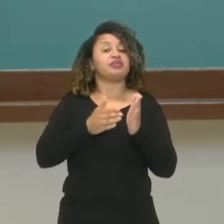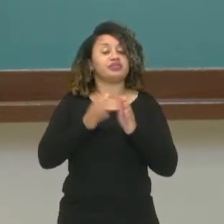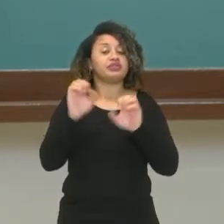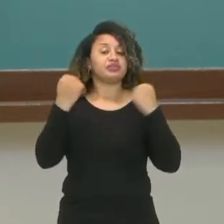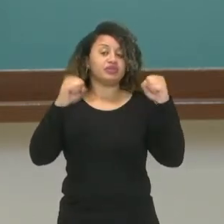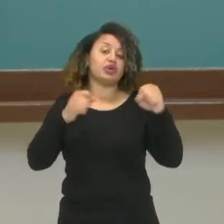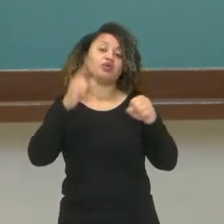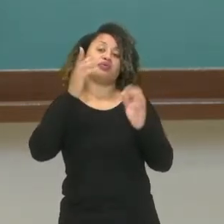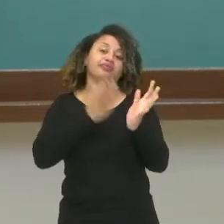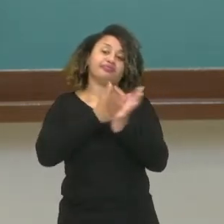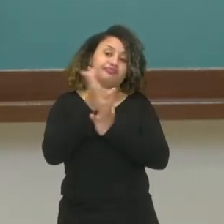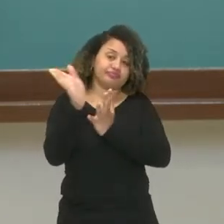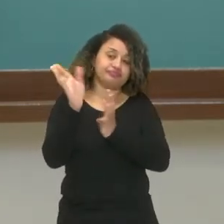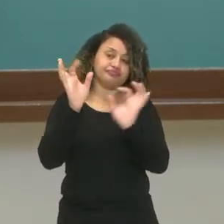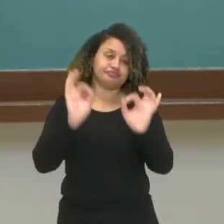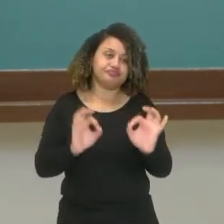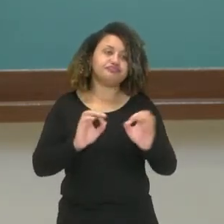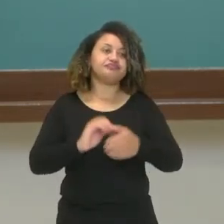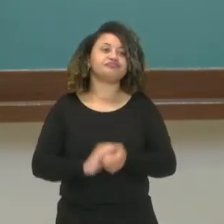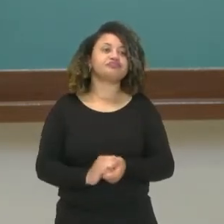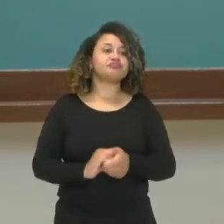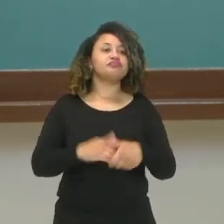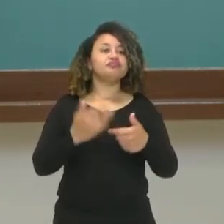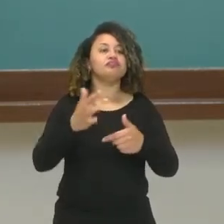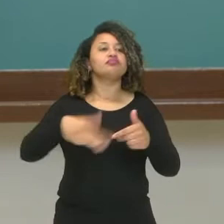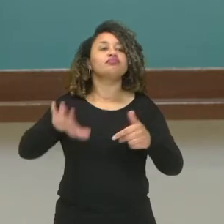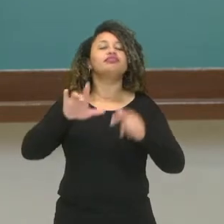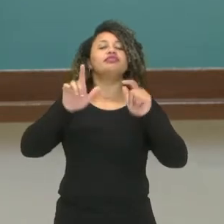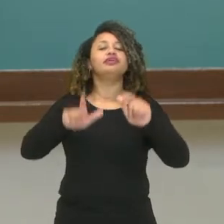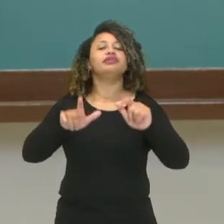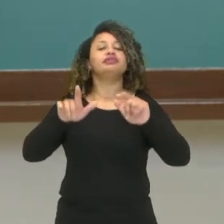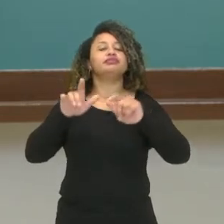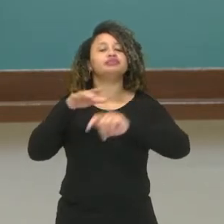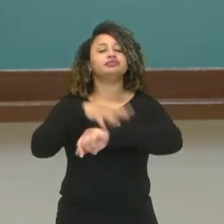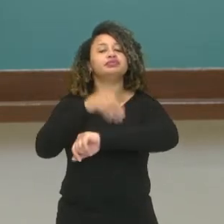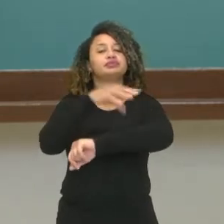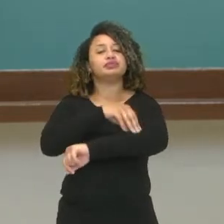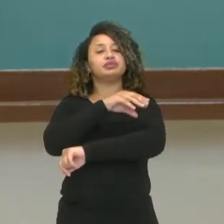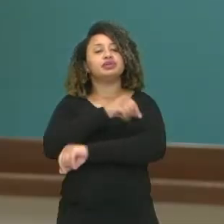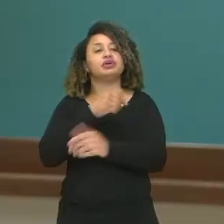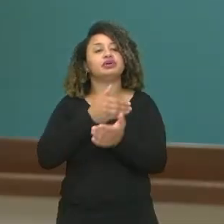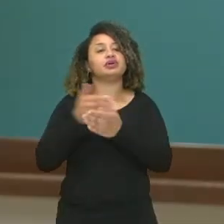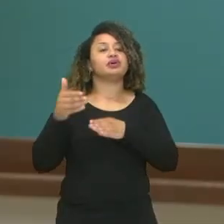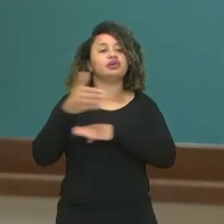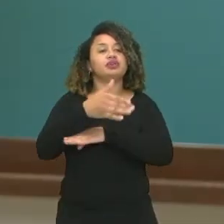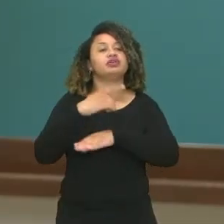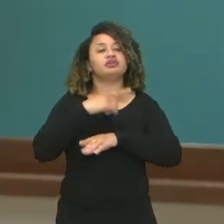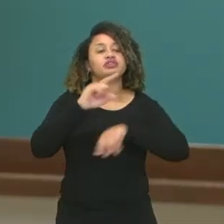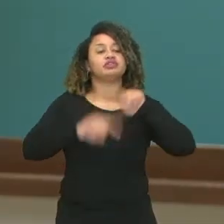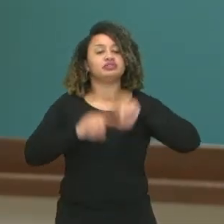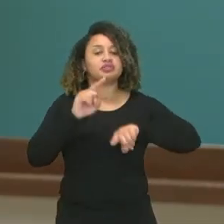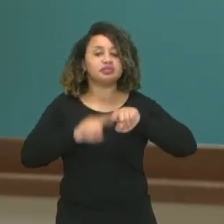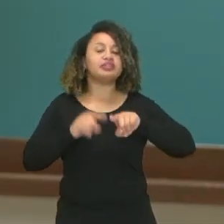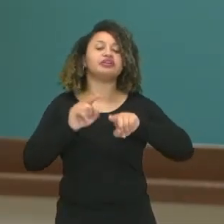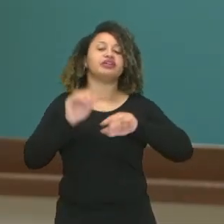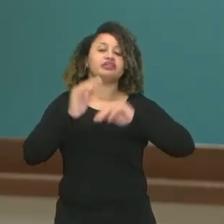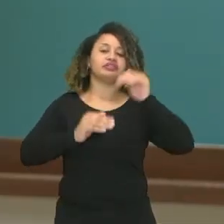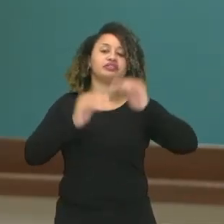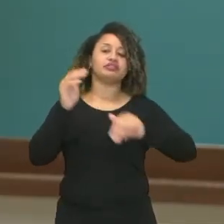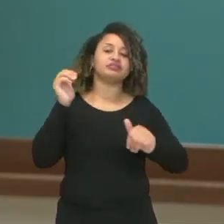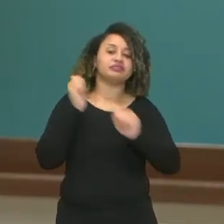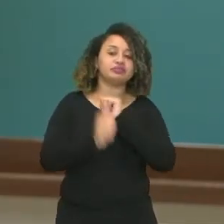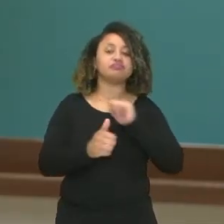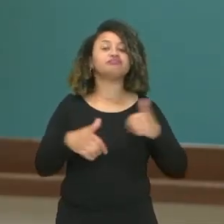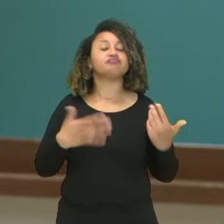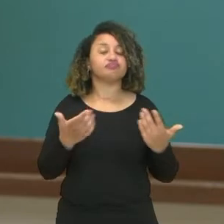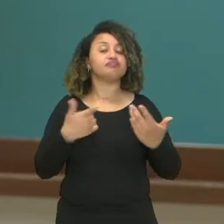vertentes, né? Foi a escola sueca que introduziu aparelhos na prática do desporto. Então,